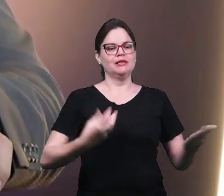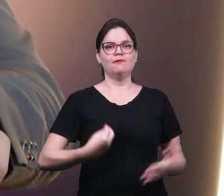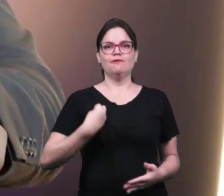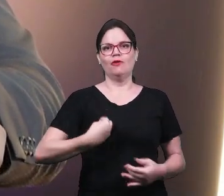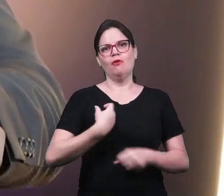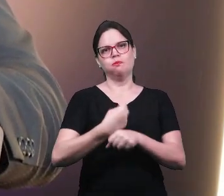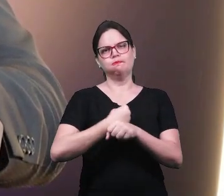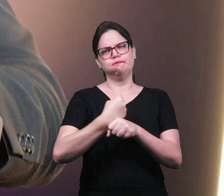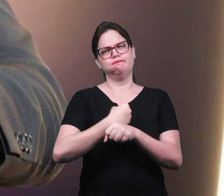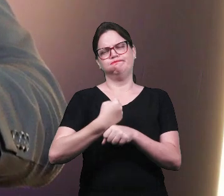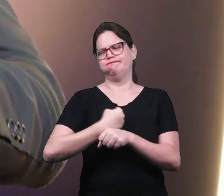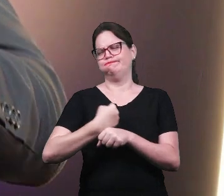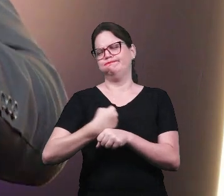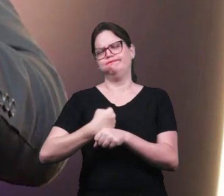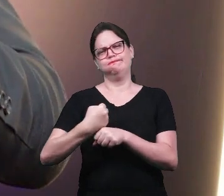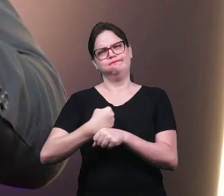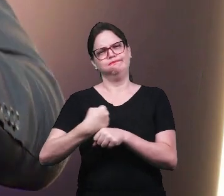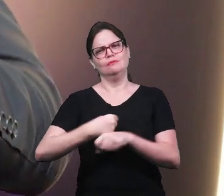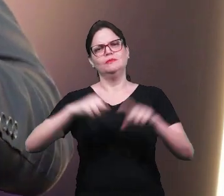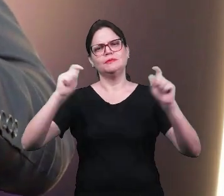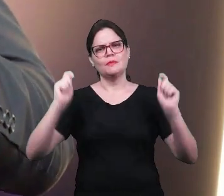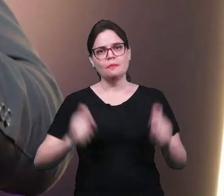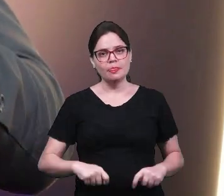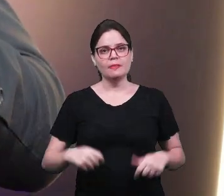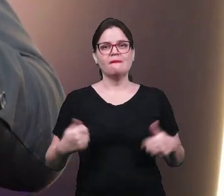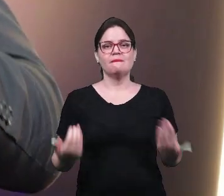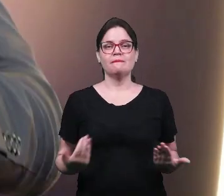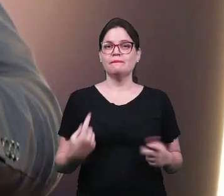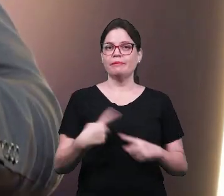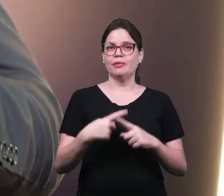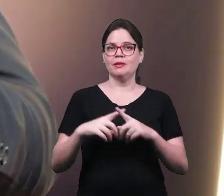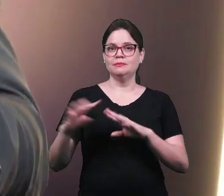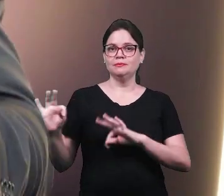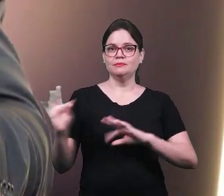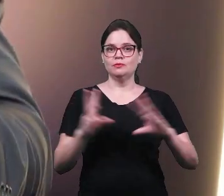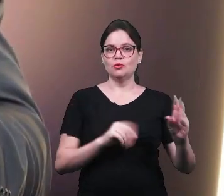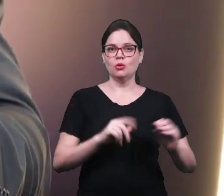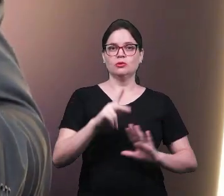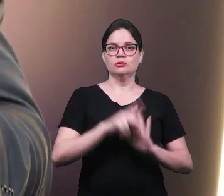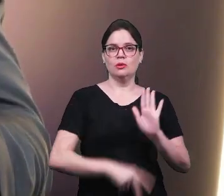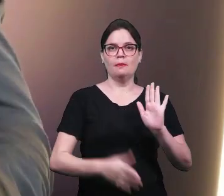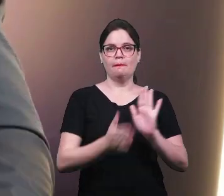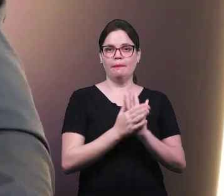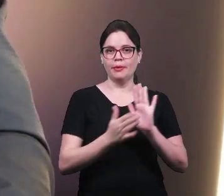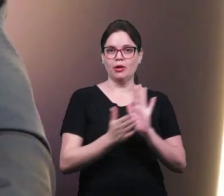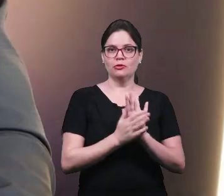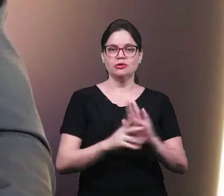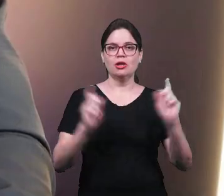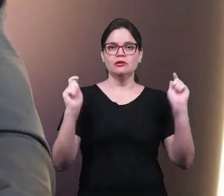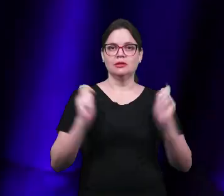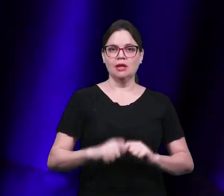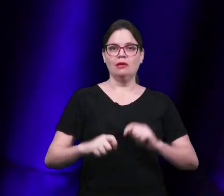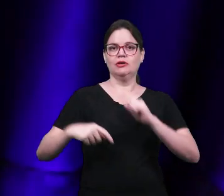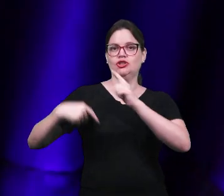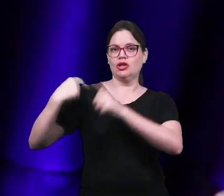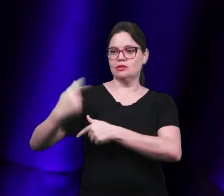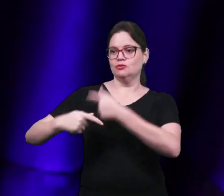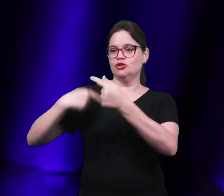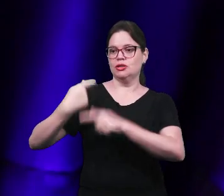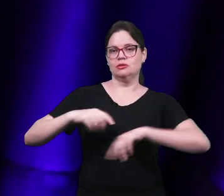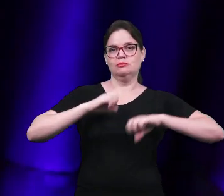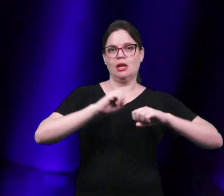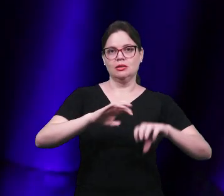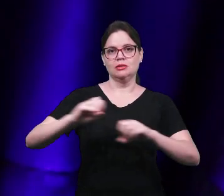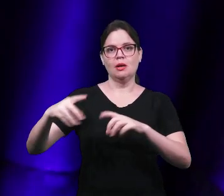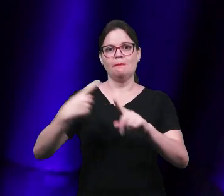que todo o ensino, todo o projeto fosse transmitido de geração a geração. Adão transmitiu